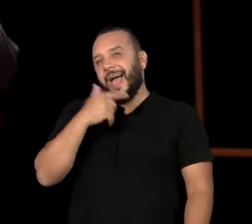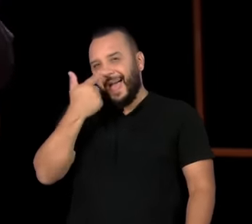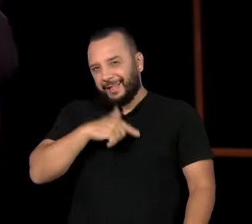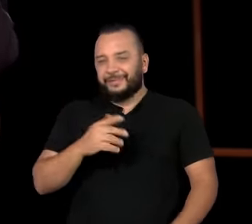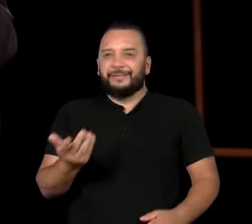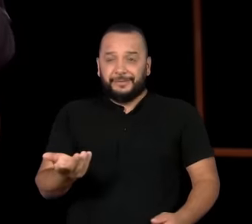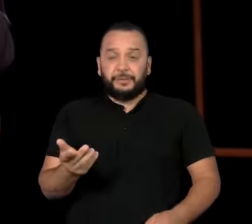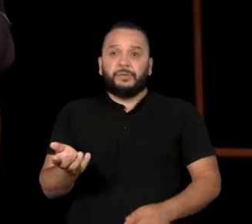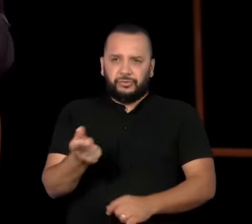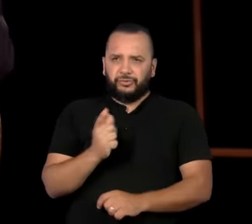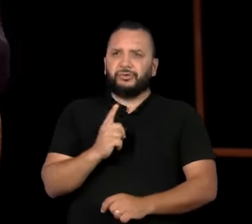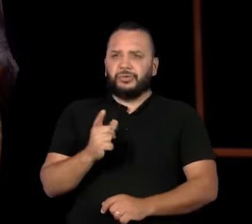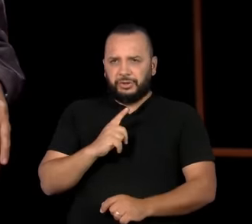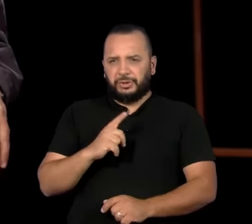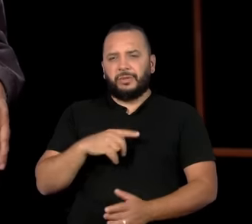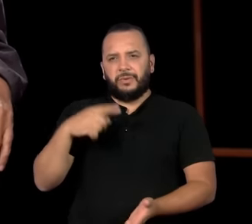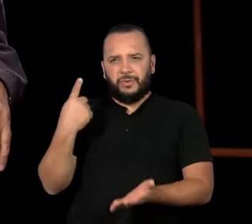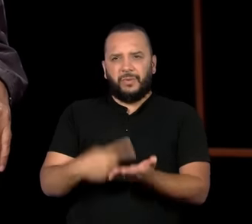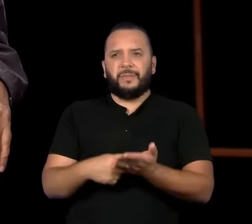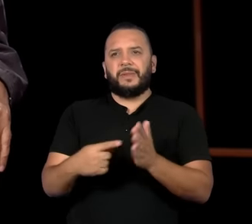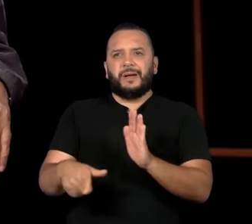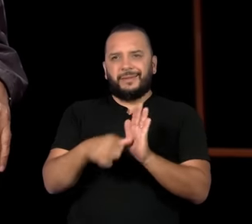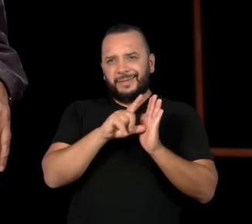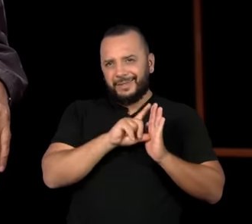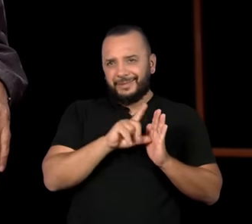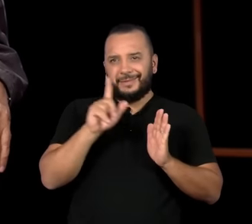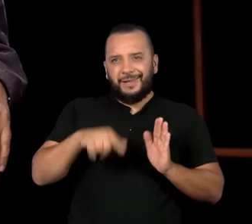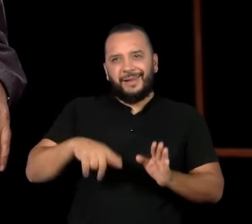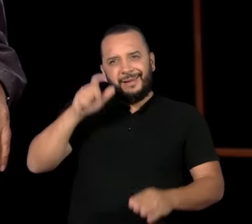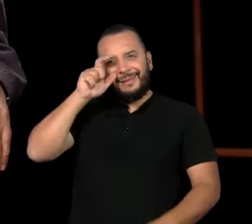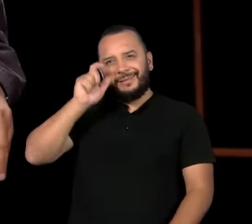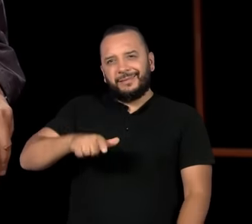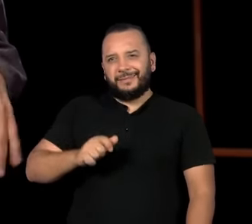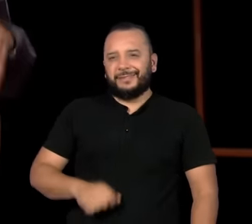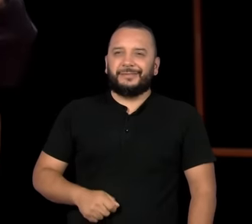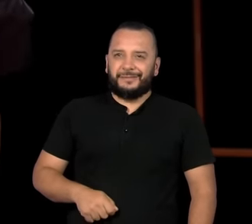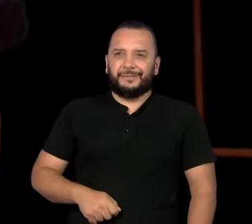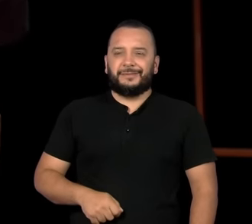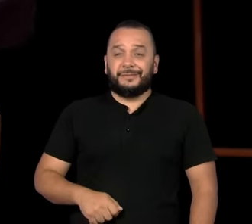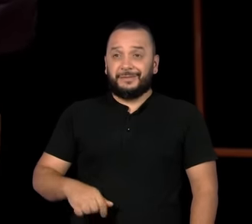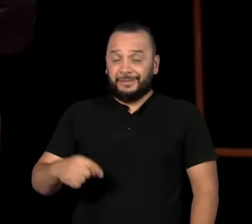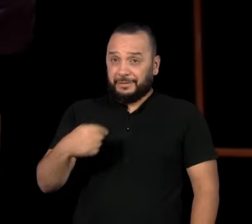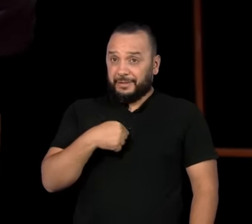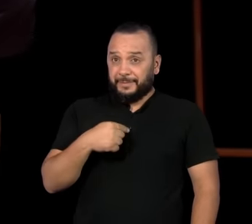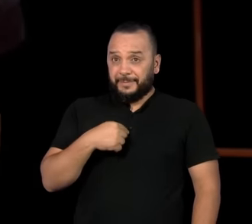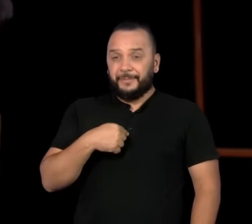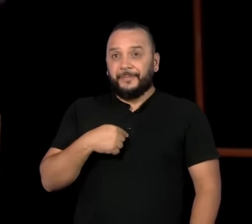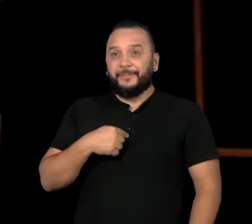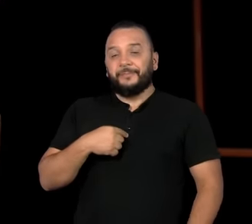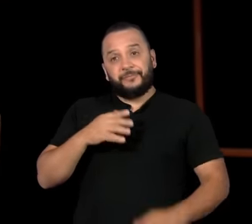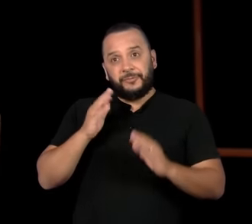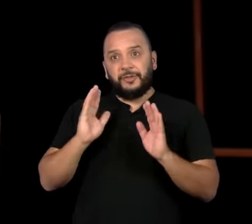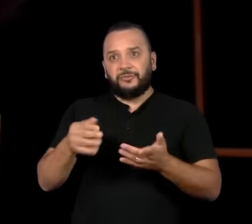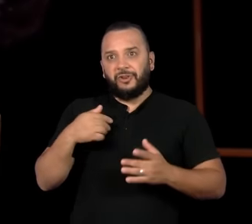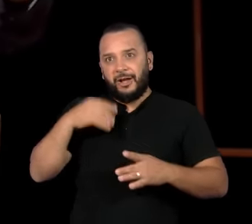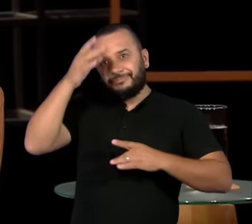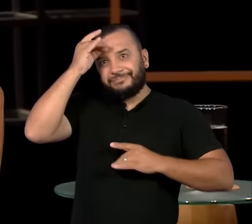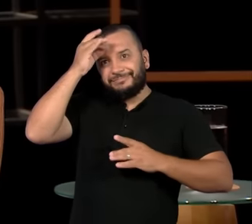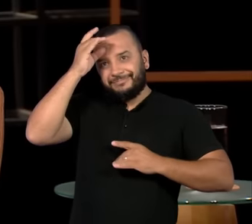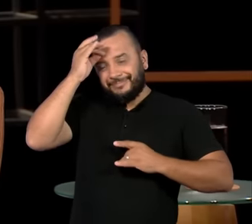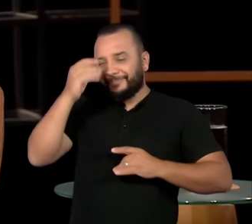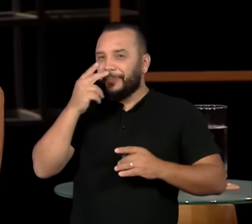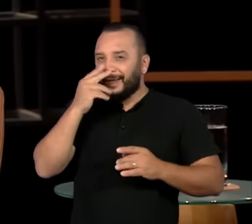tinham esse tipo de definição e era muito interessante. A gente que estava fazendo se divertia tanto quanto o